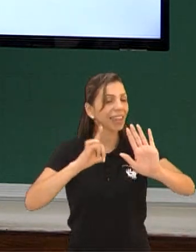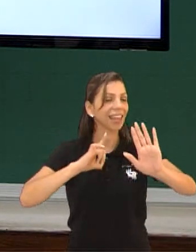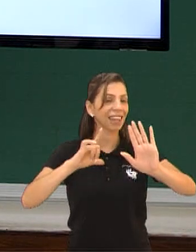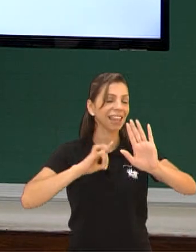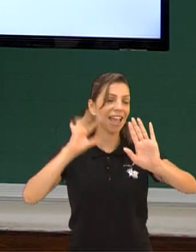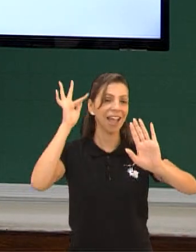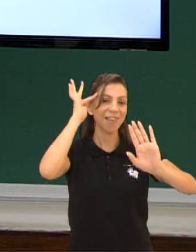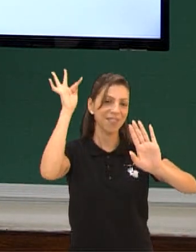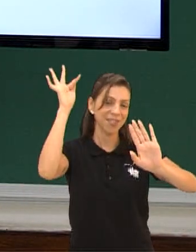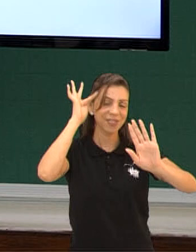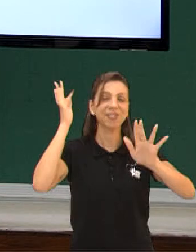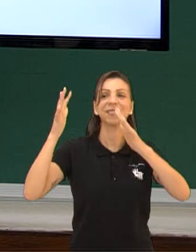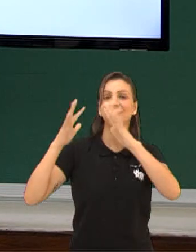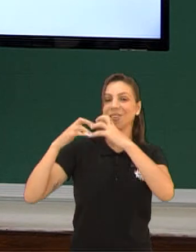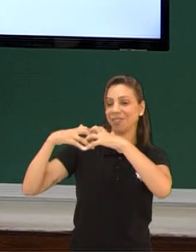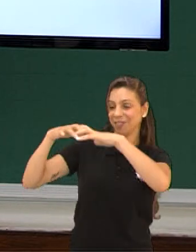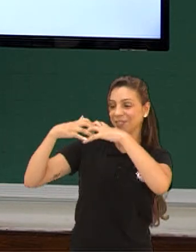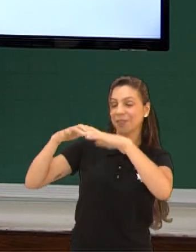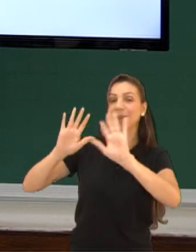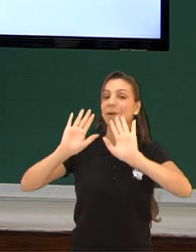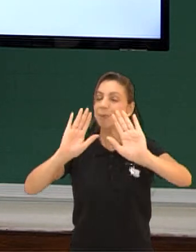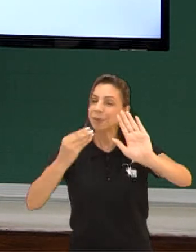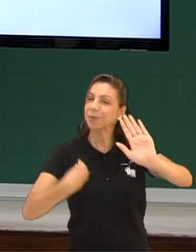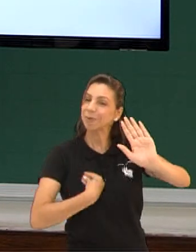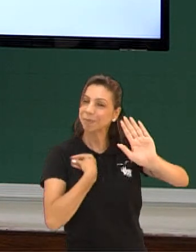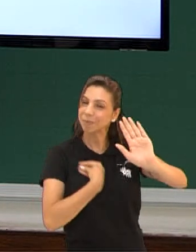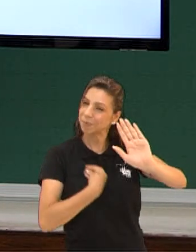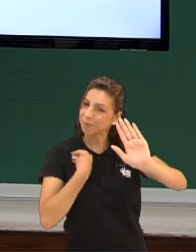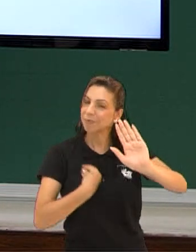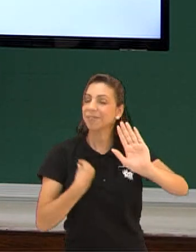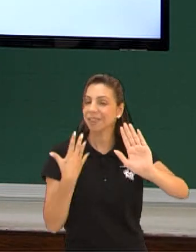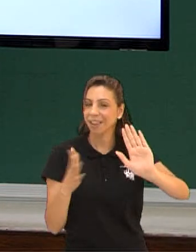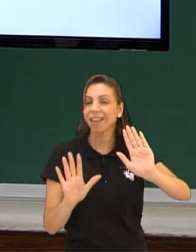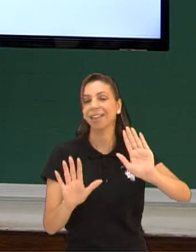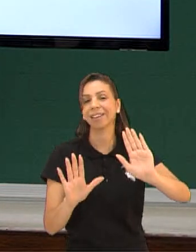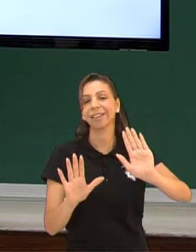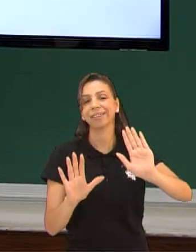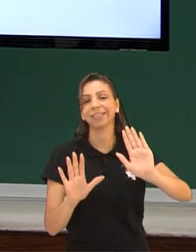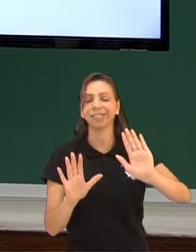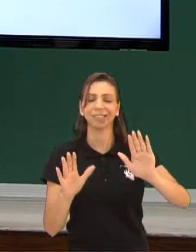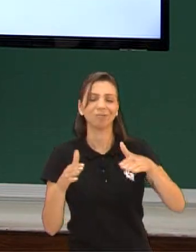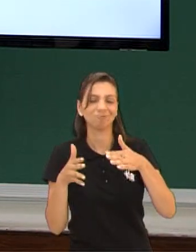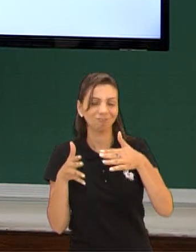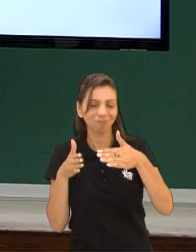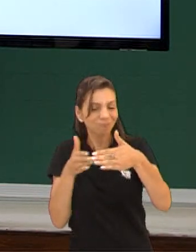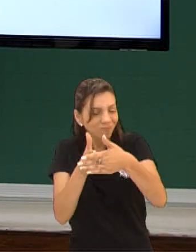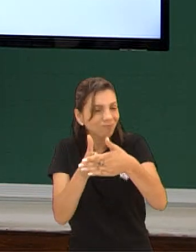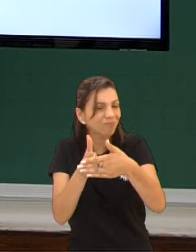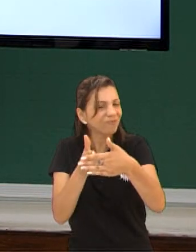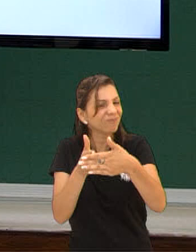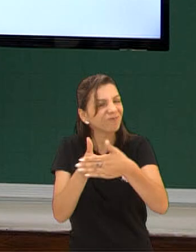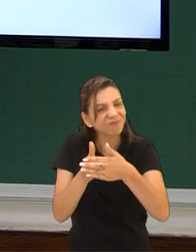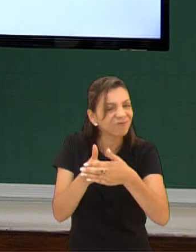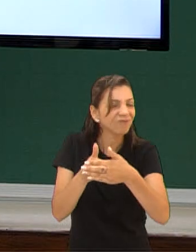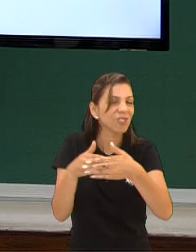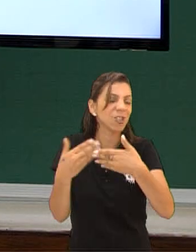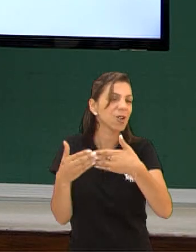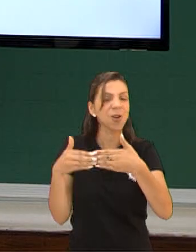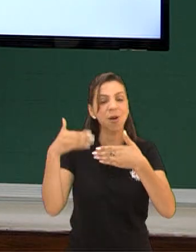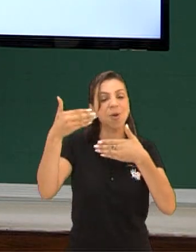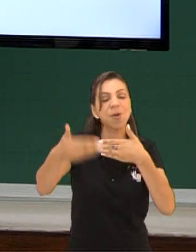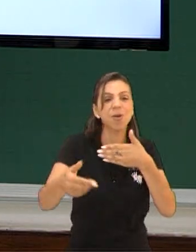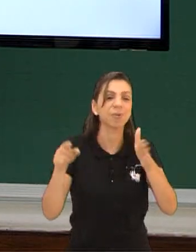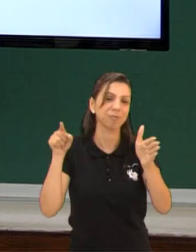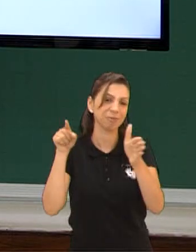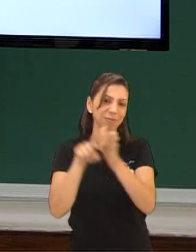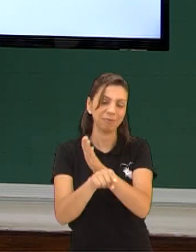filosofia é reflexiva, mas existia uma certa condição que não passava-se a um horizonte de